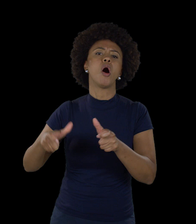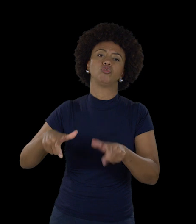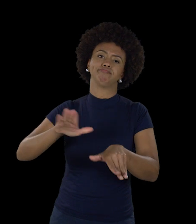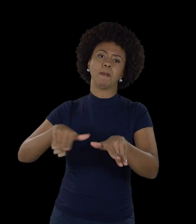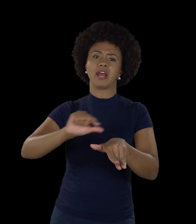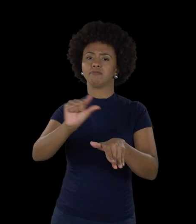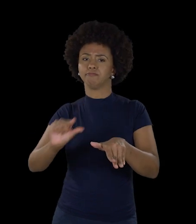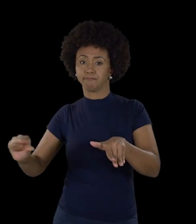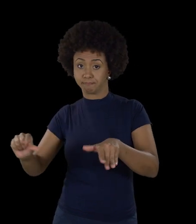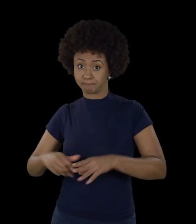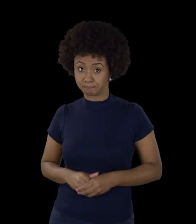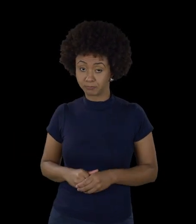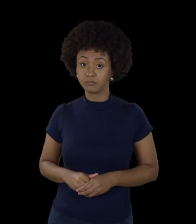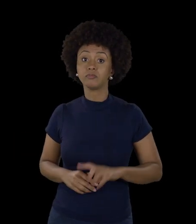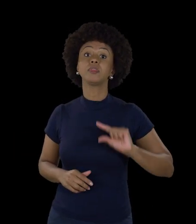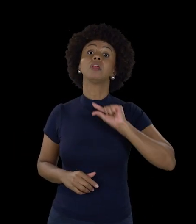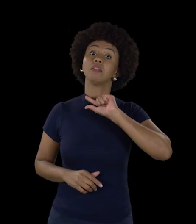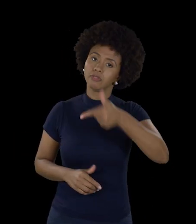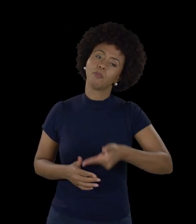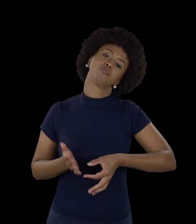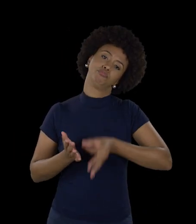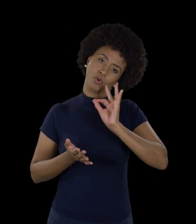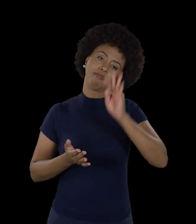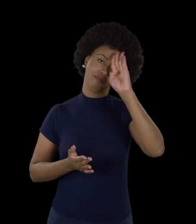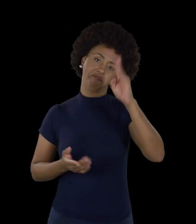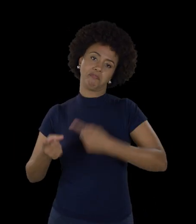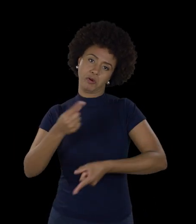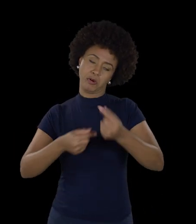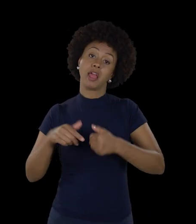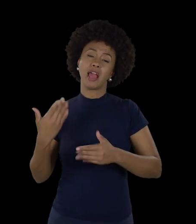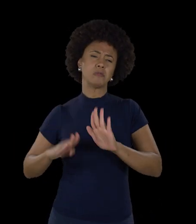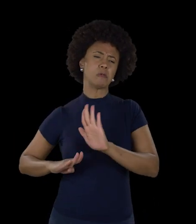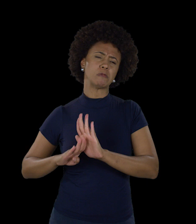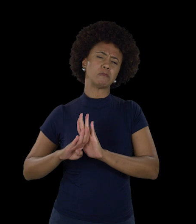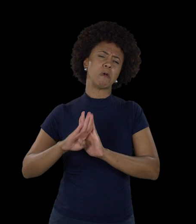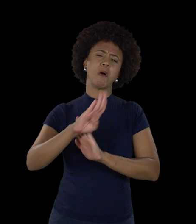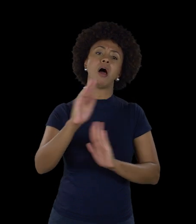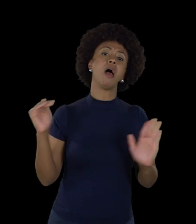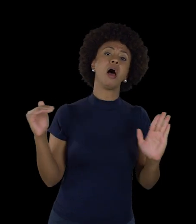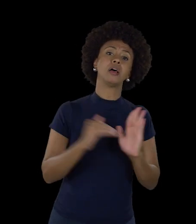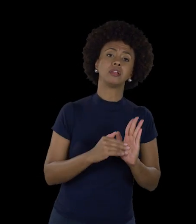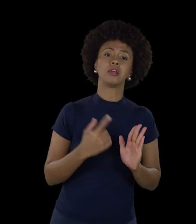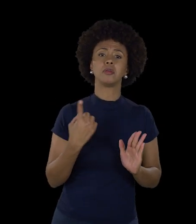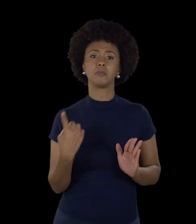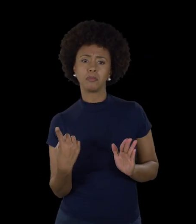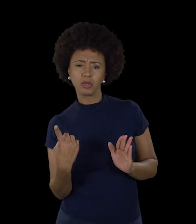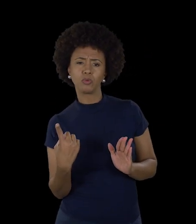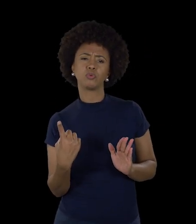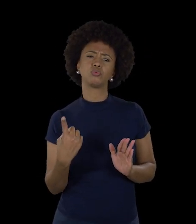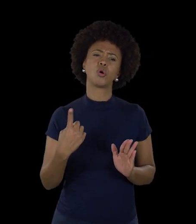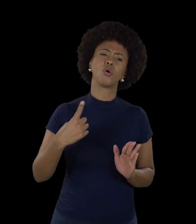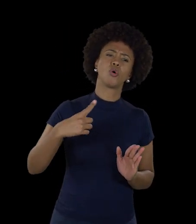a vasta planície litorânea. Depois, na sequência, o café passou a dominar a economia e teve seu auge